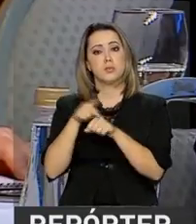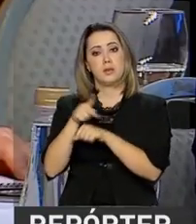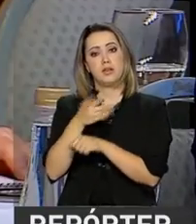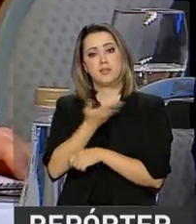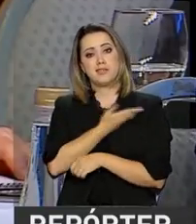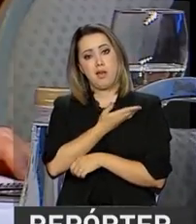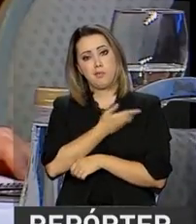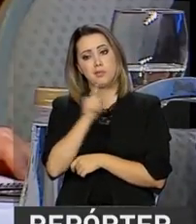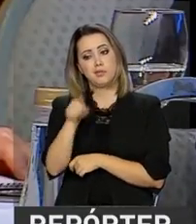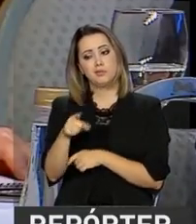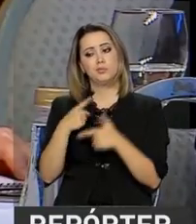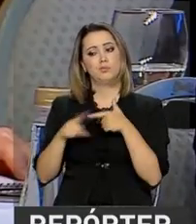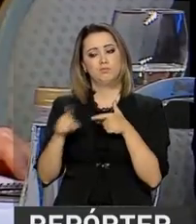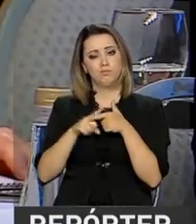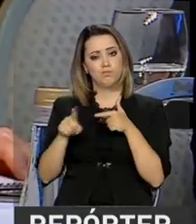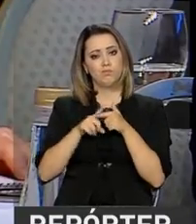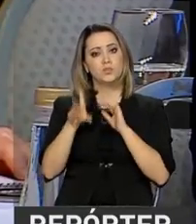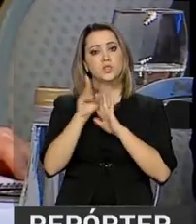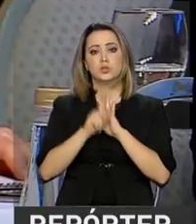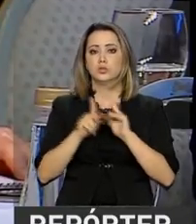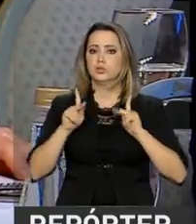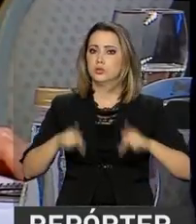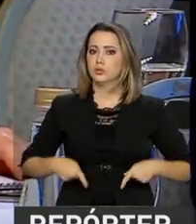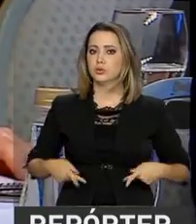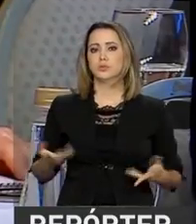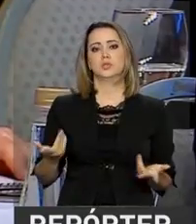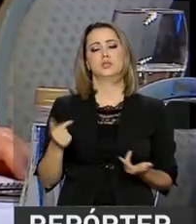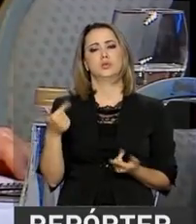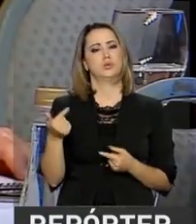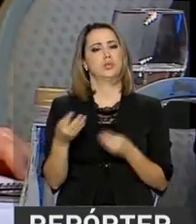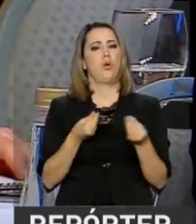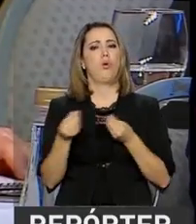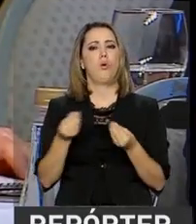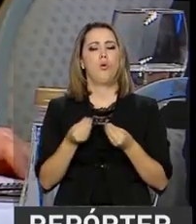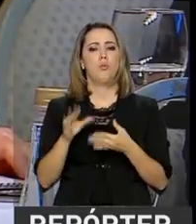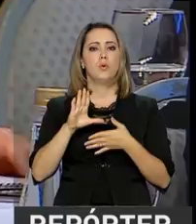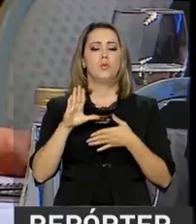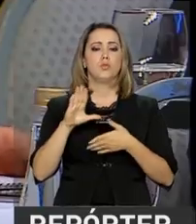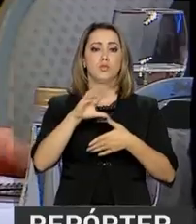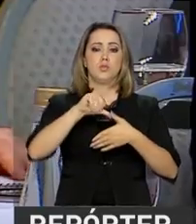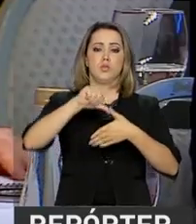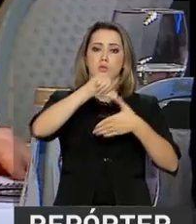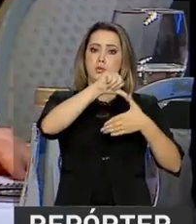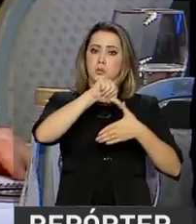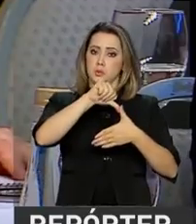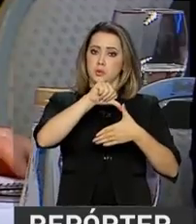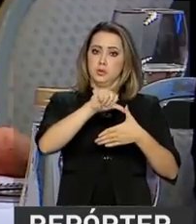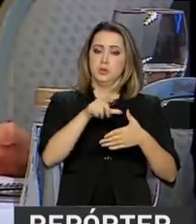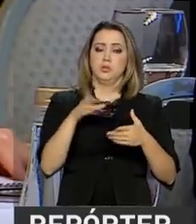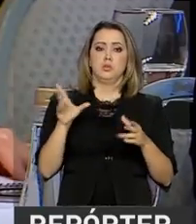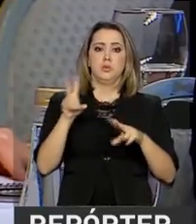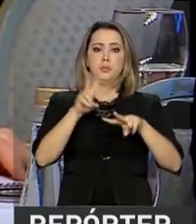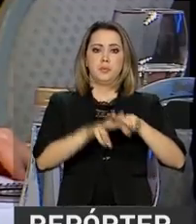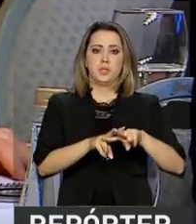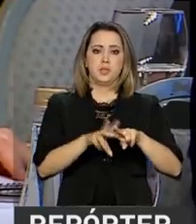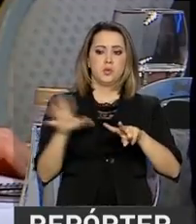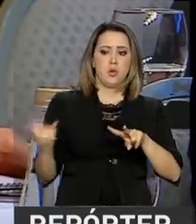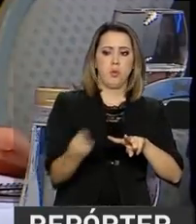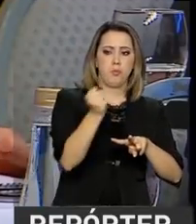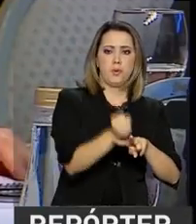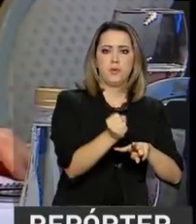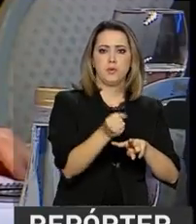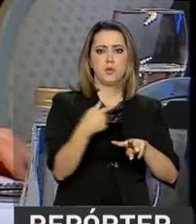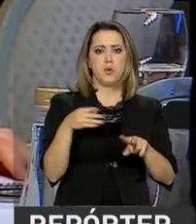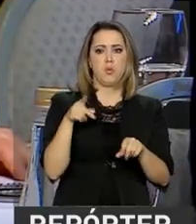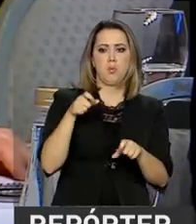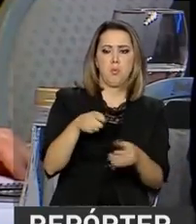contornos de crise humanitária. Já não há mais espaço na América do Sul para prisões arbitrárias, para medidas de